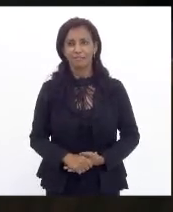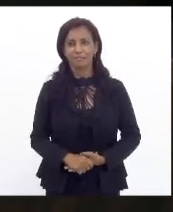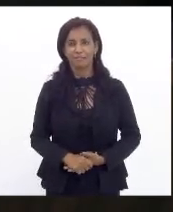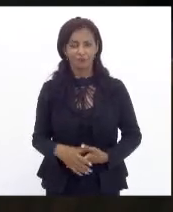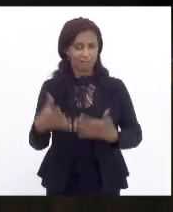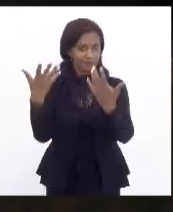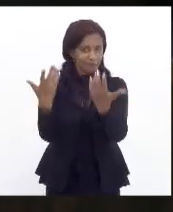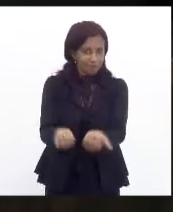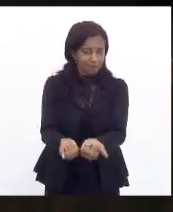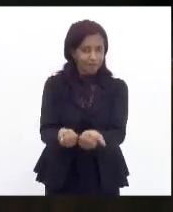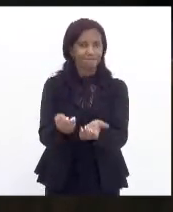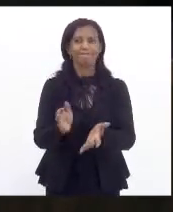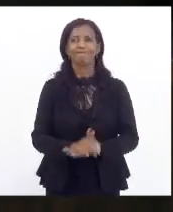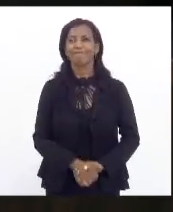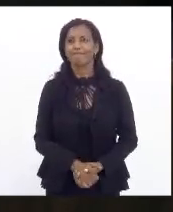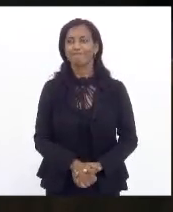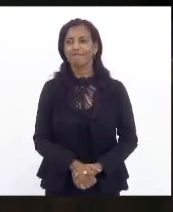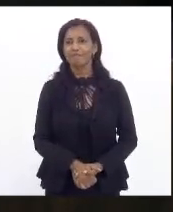vamos